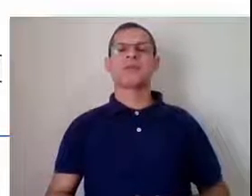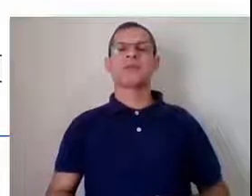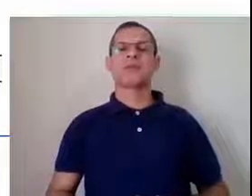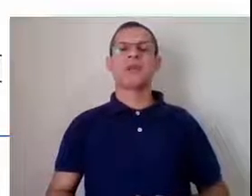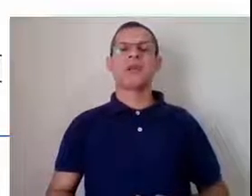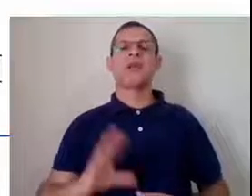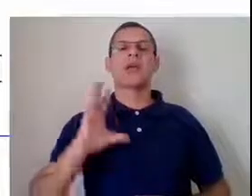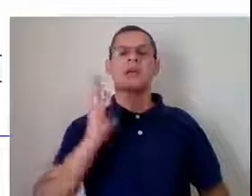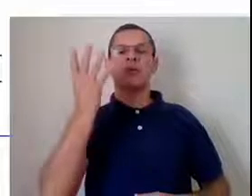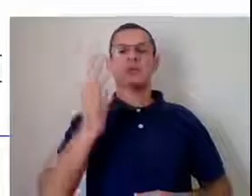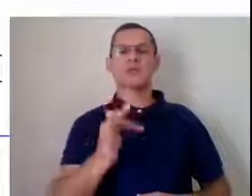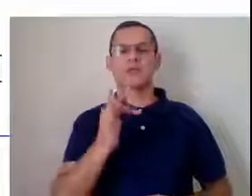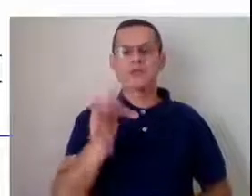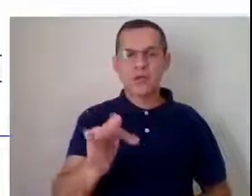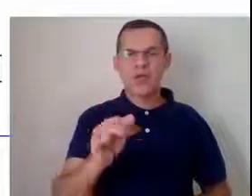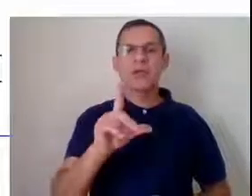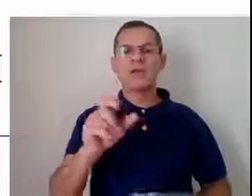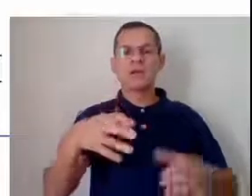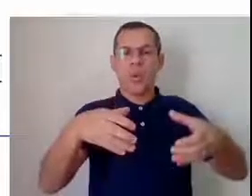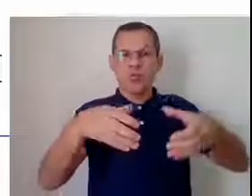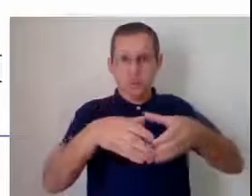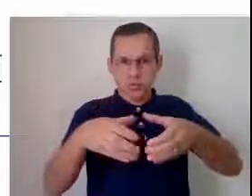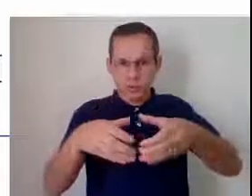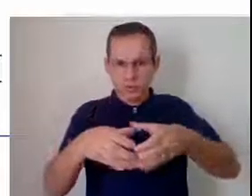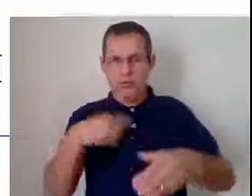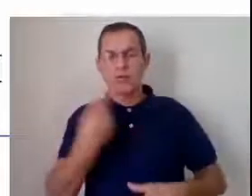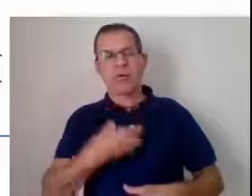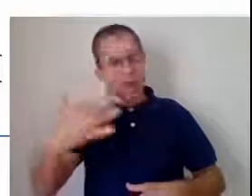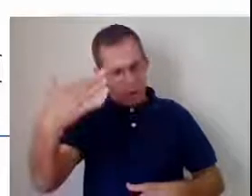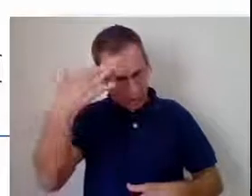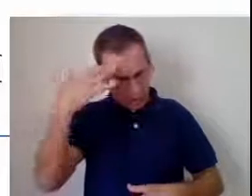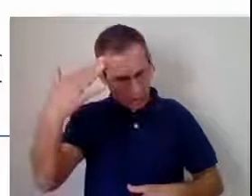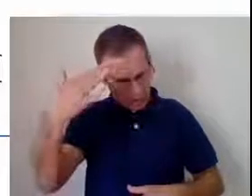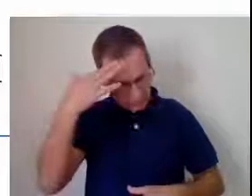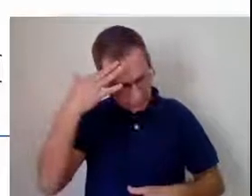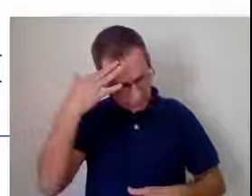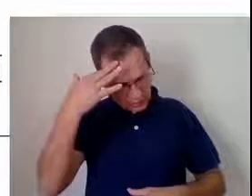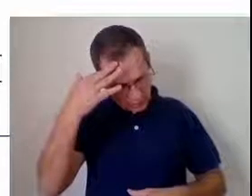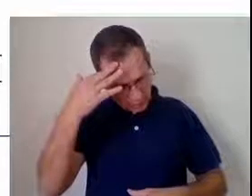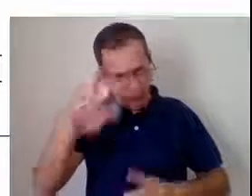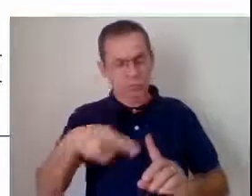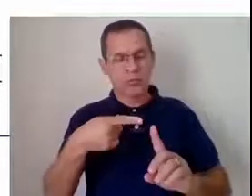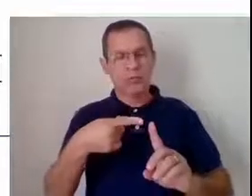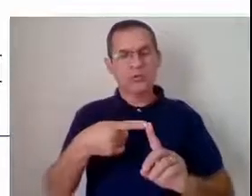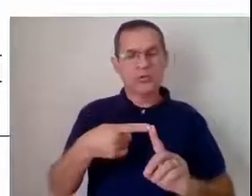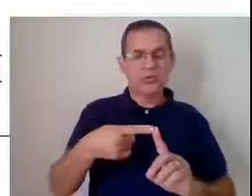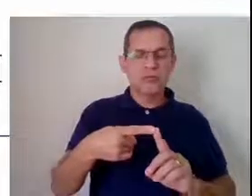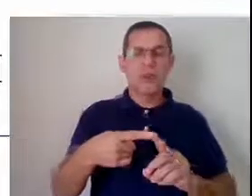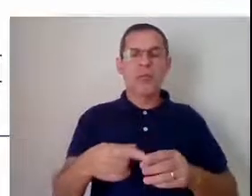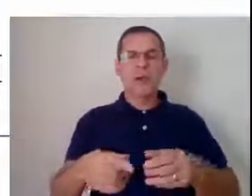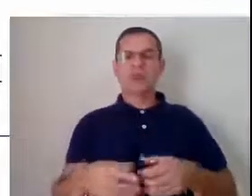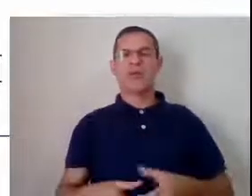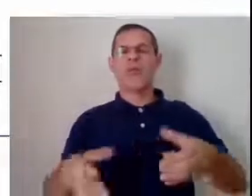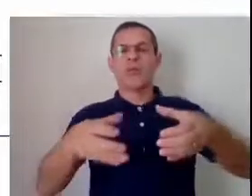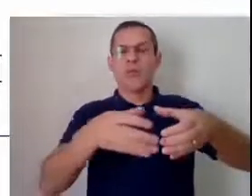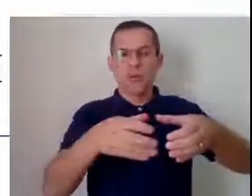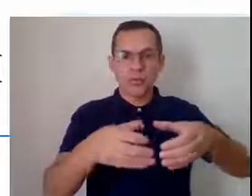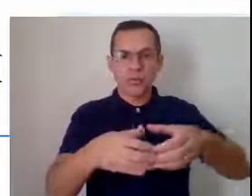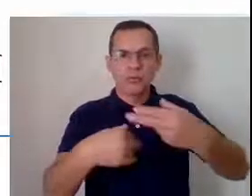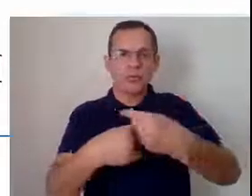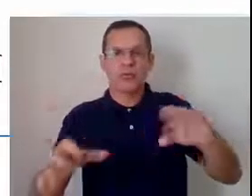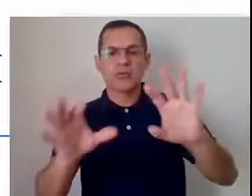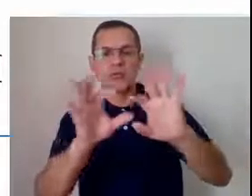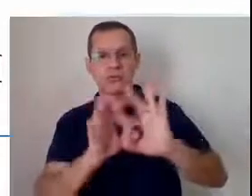frente. Então, o que é um conjunto? Podemos entender intuitivamente como sendo uma coleção, um